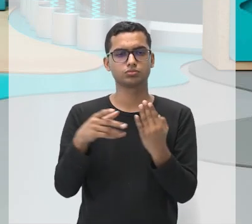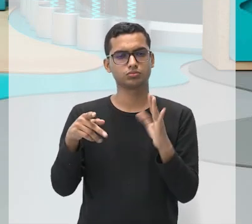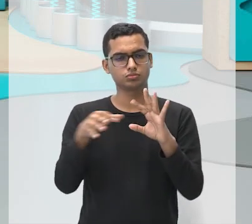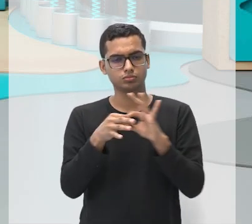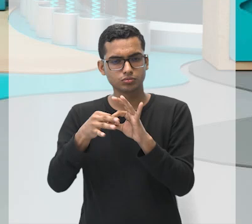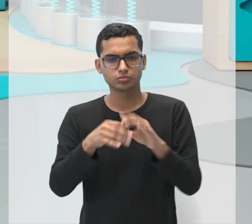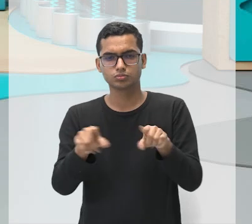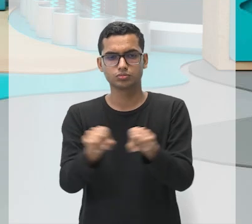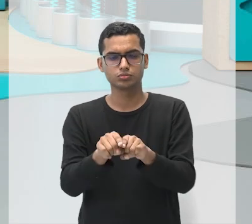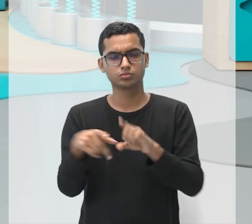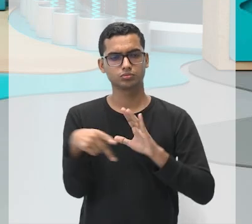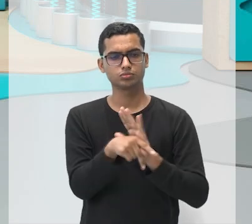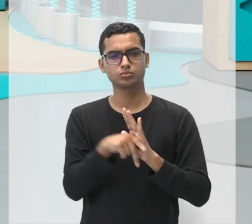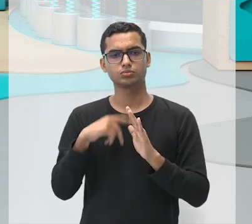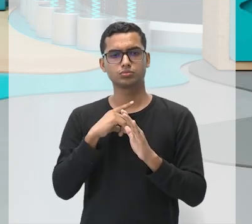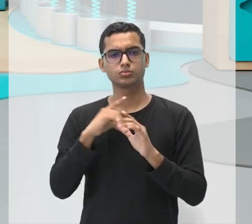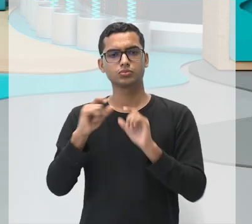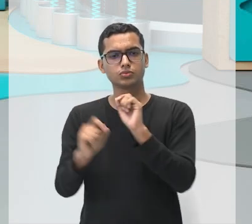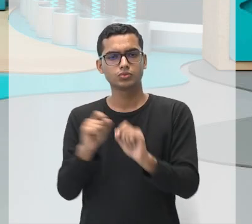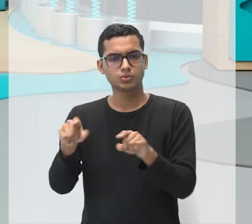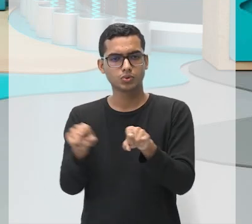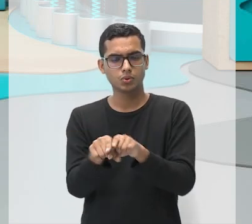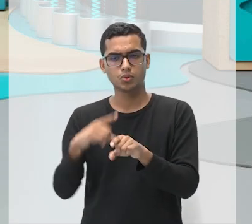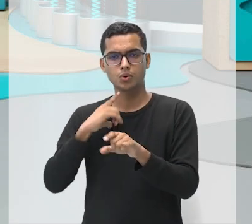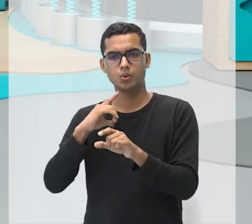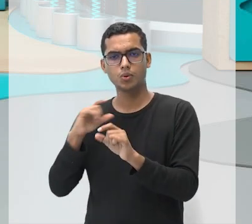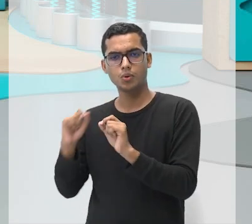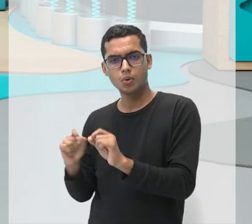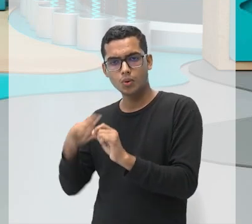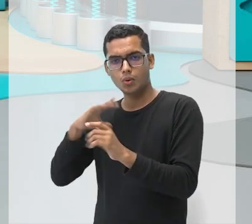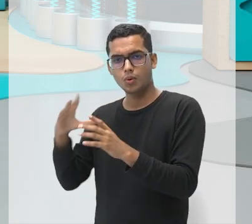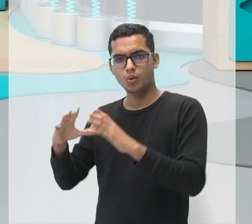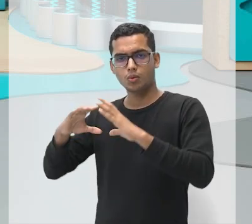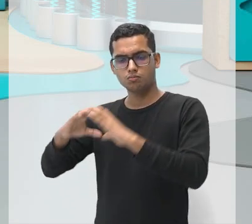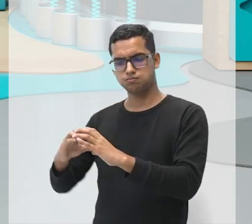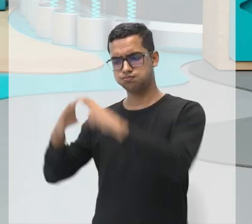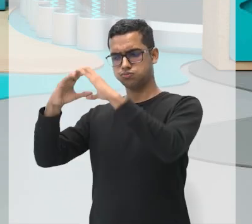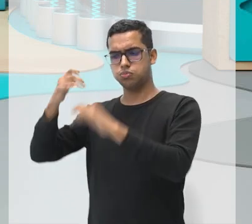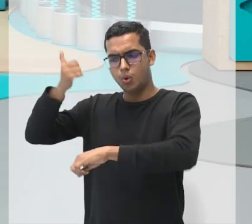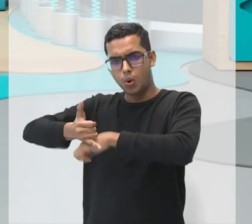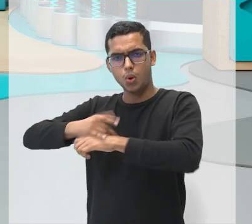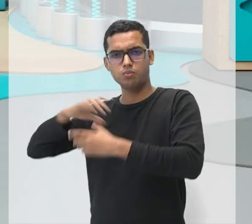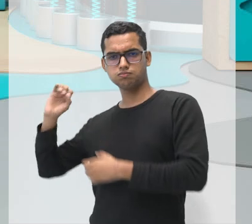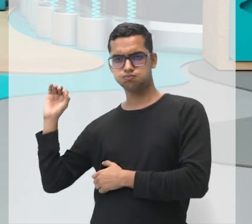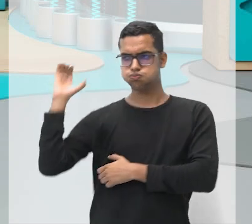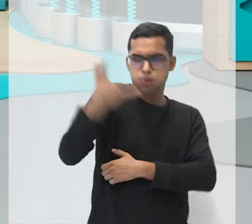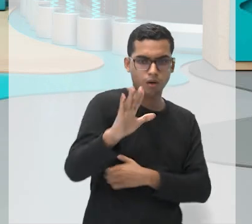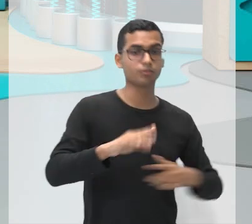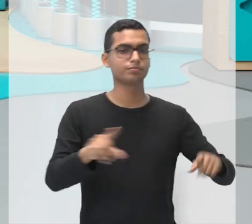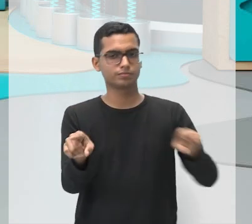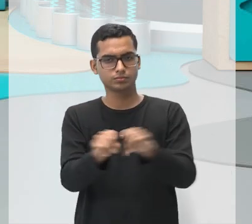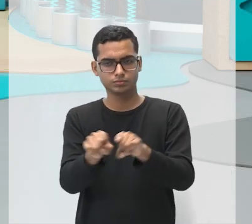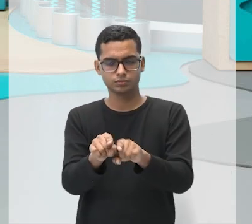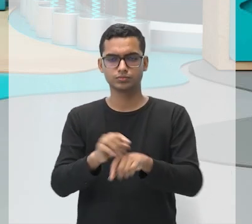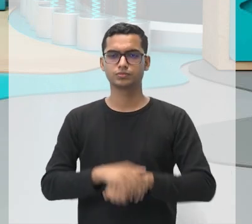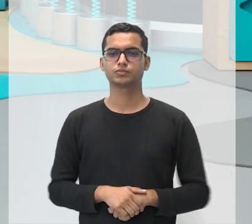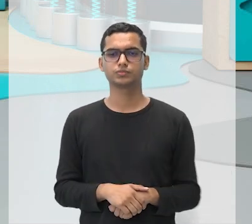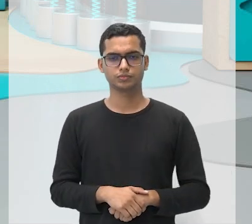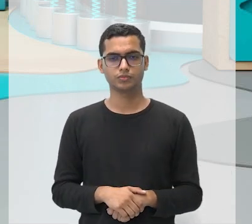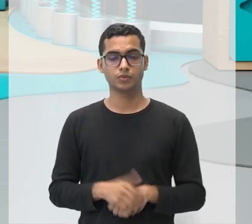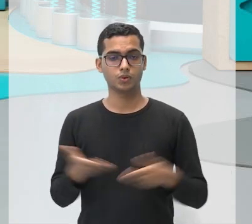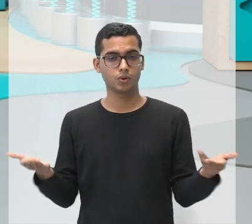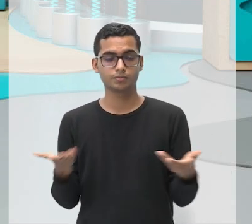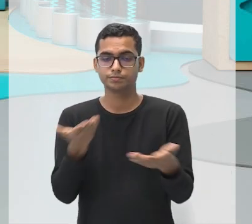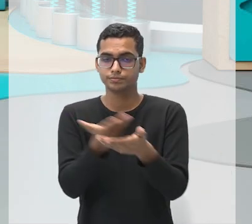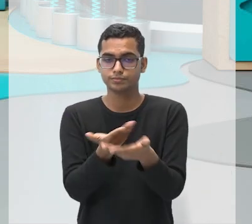outros. Embora sejam muitas modalidades dentro desta categoria, nós vamos estudar hoje duas específicas, que são